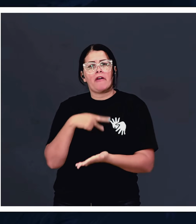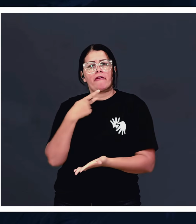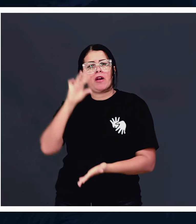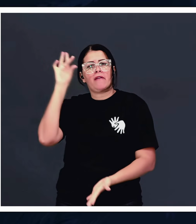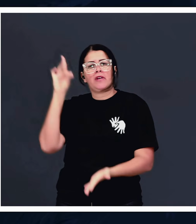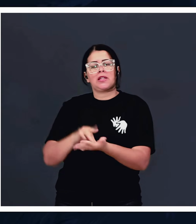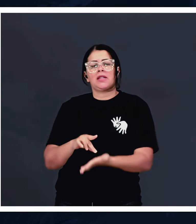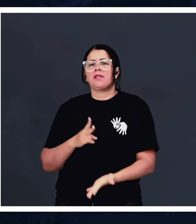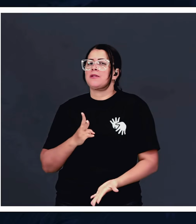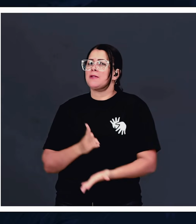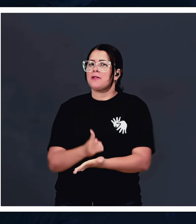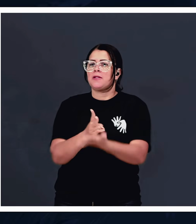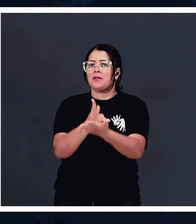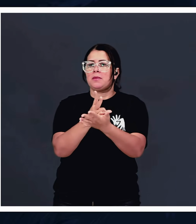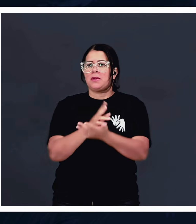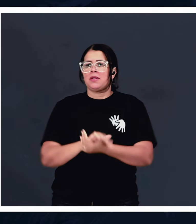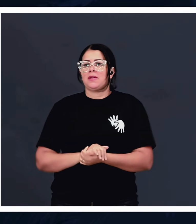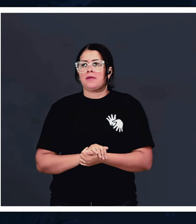a verdade.